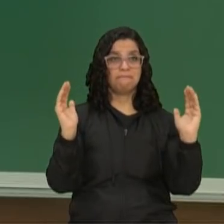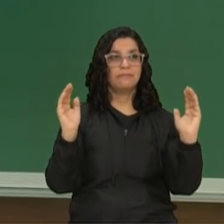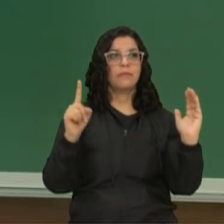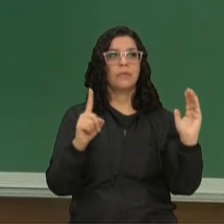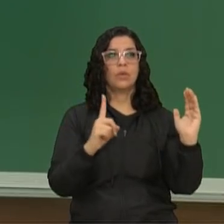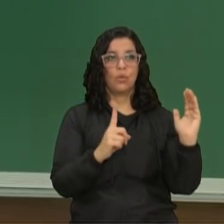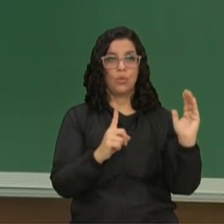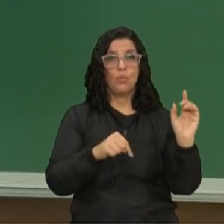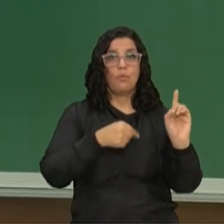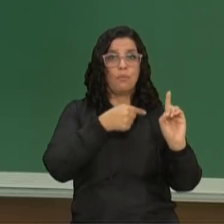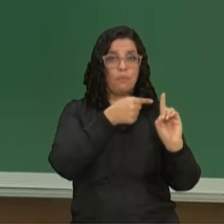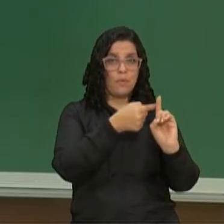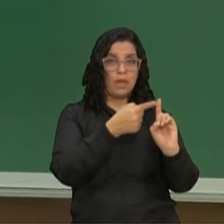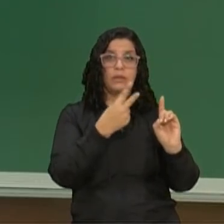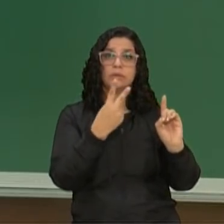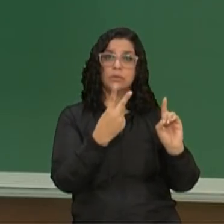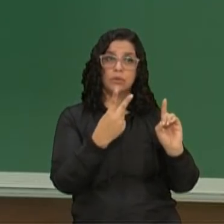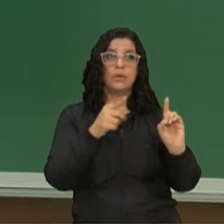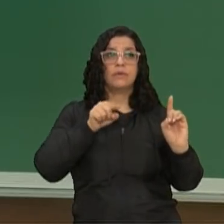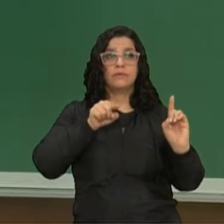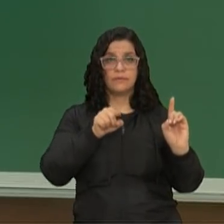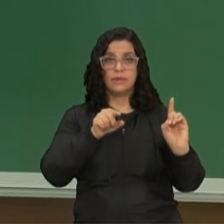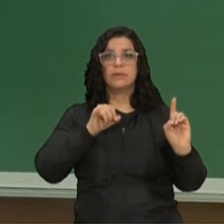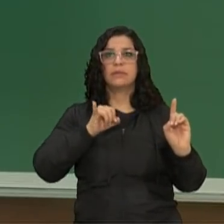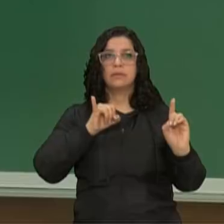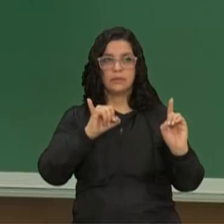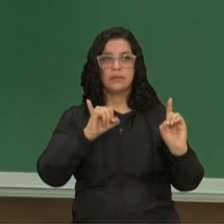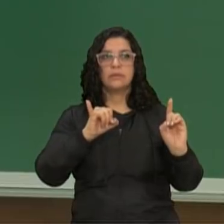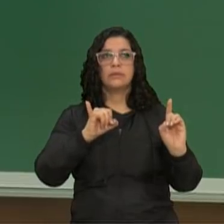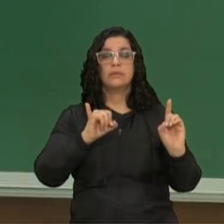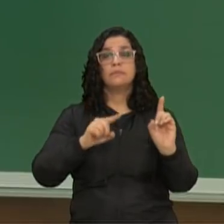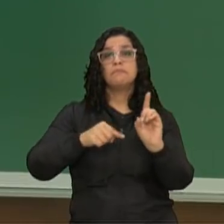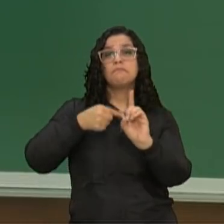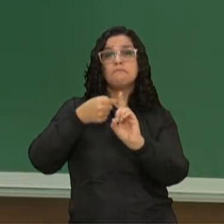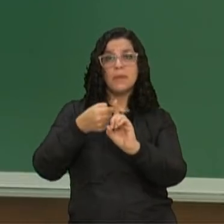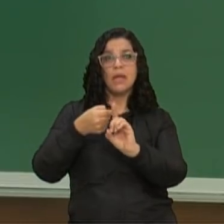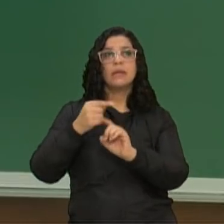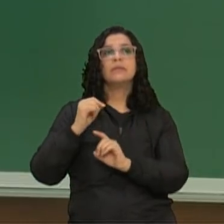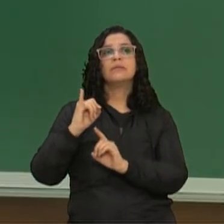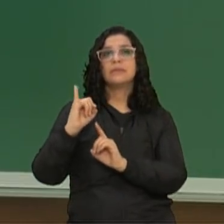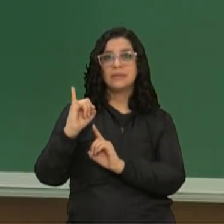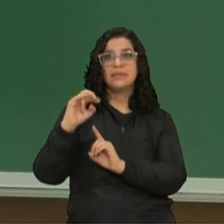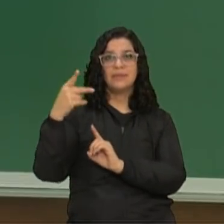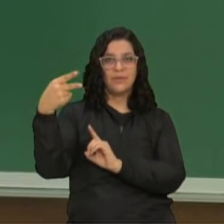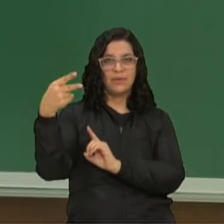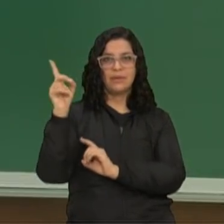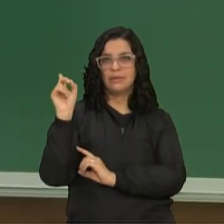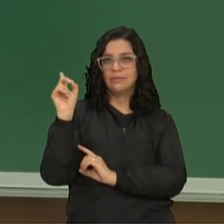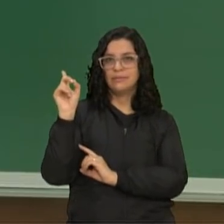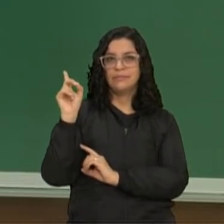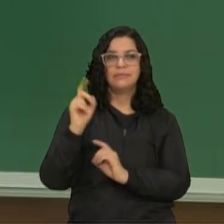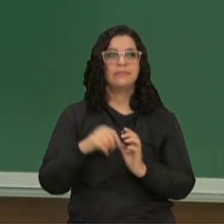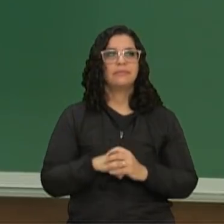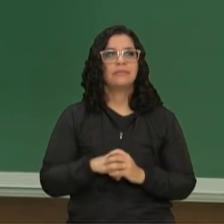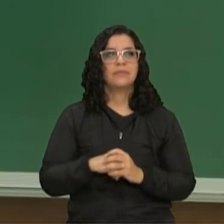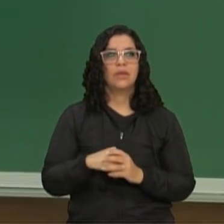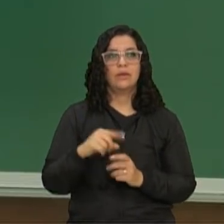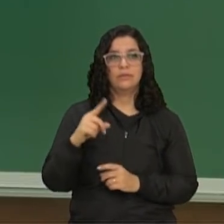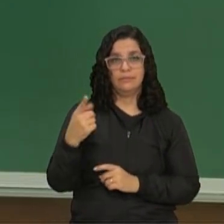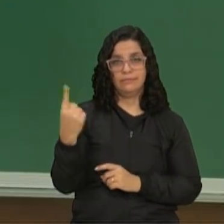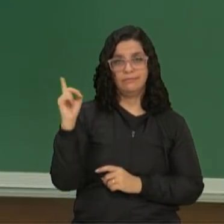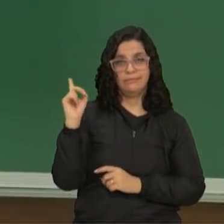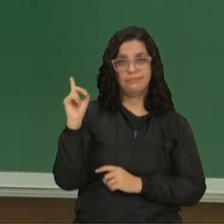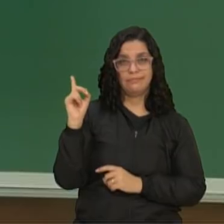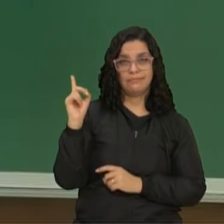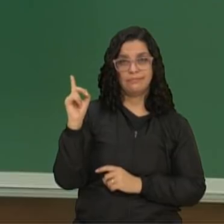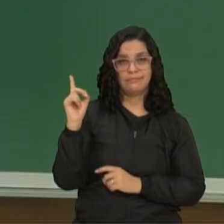da soma é o primeiro ao quadrado mais 2 vezes o primeiro vezes o segundo, 2 vezes 1, 2 vezes